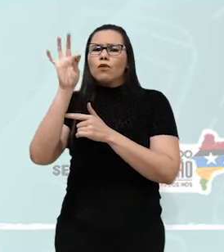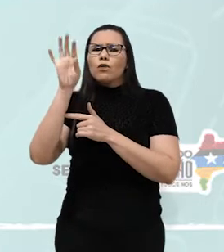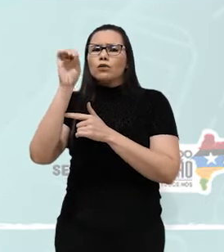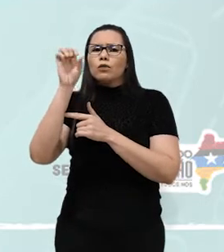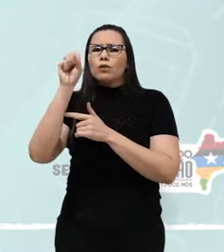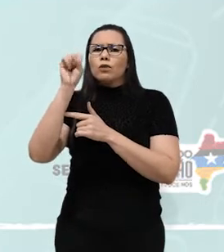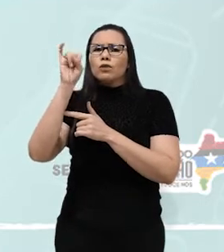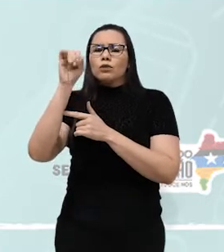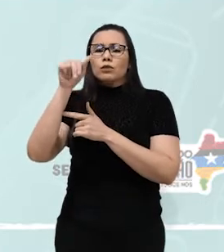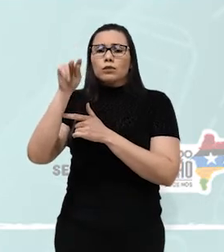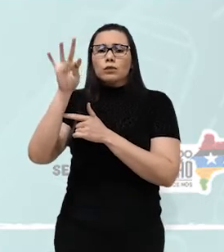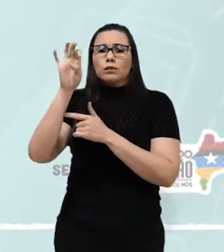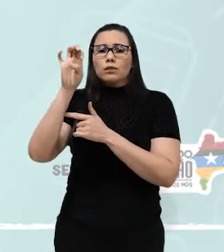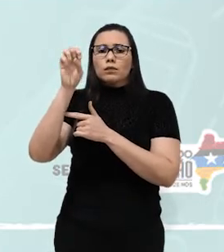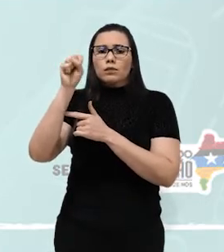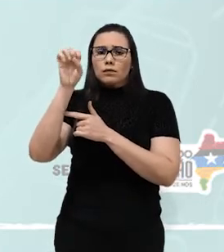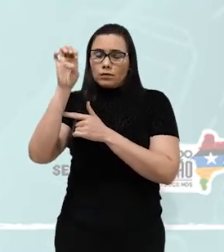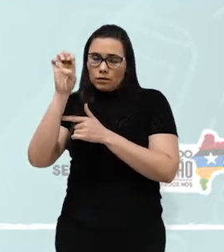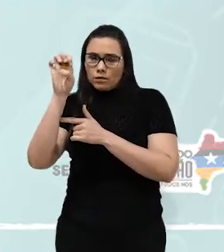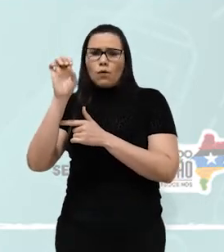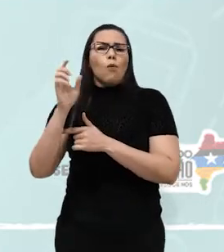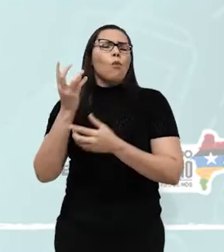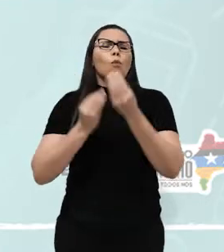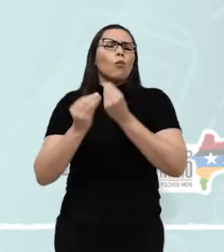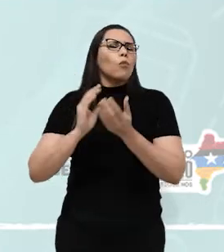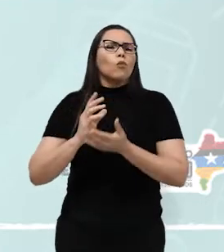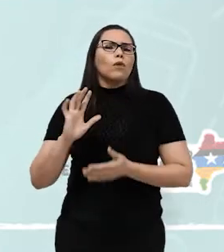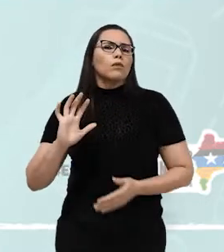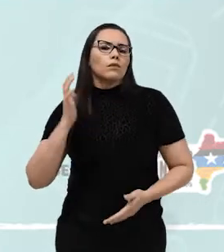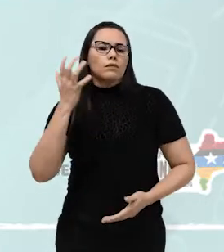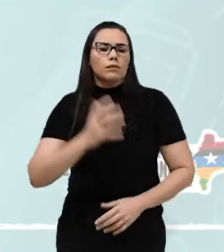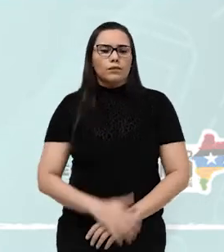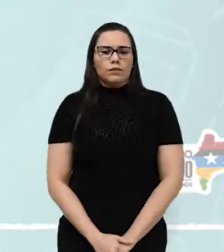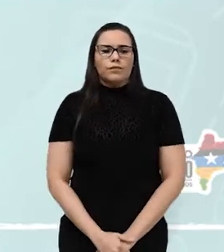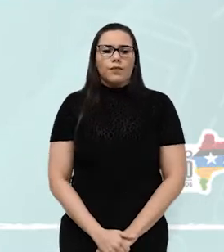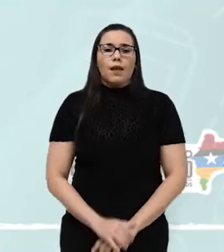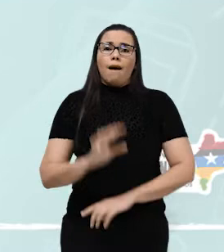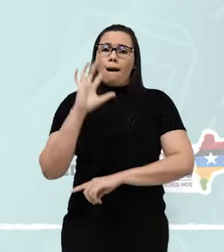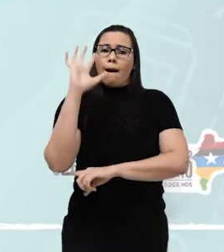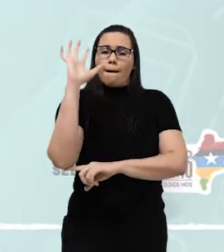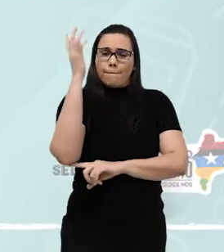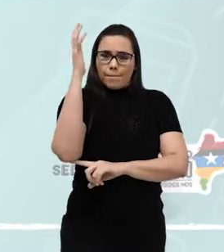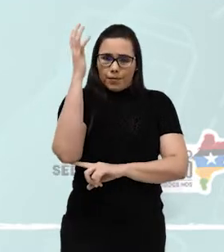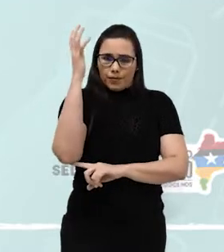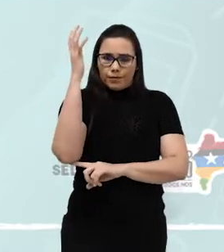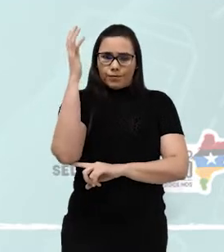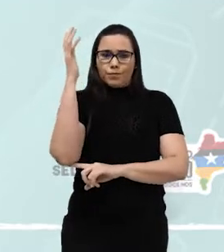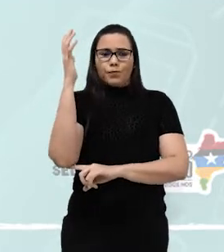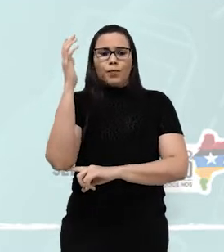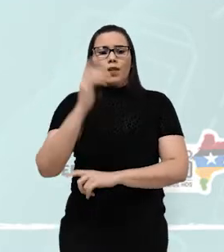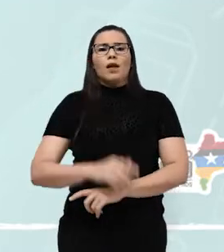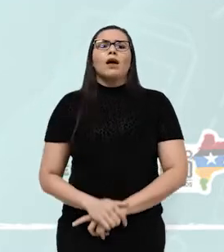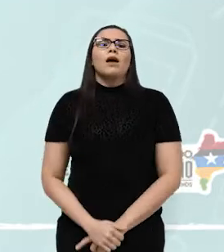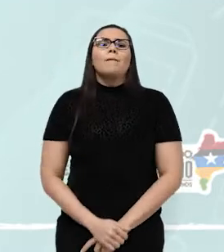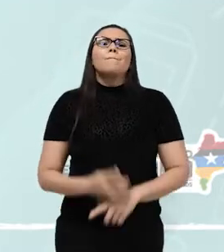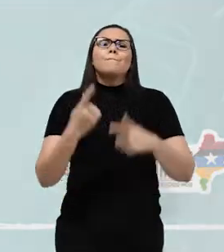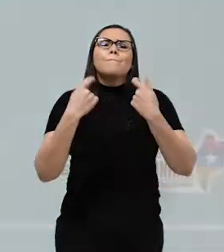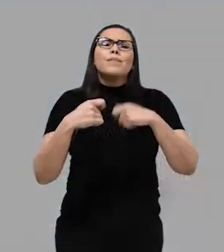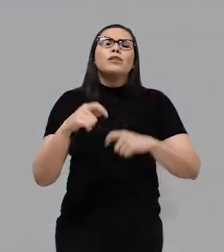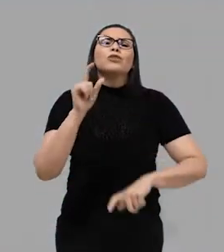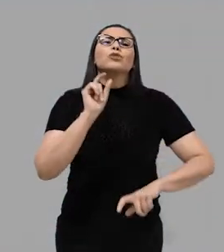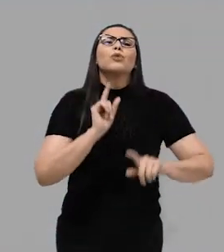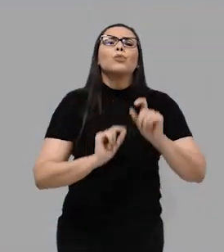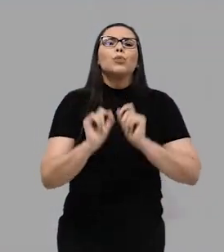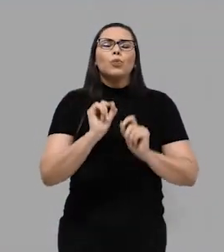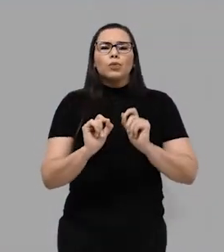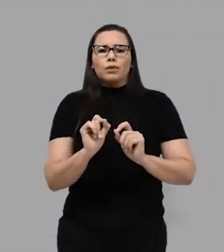Bem, basicamente a planta, né, ela vai utilizar como matéria-prima para fabricar a molécula